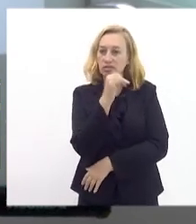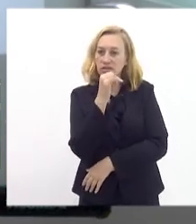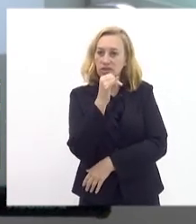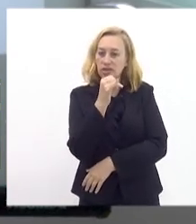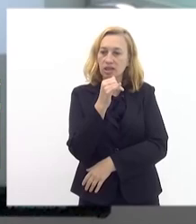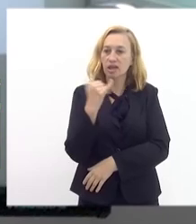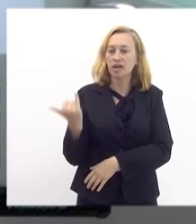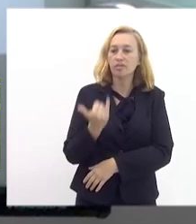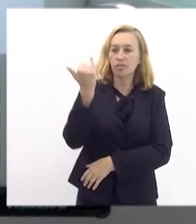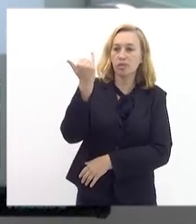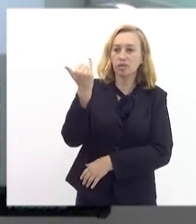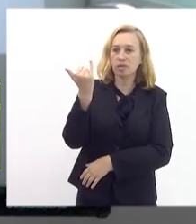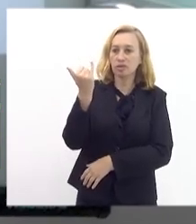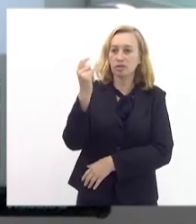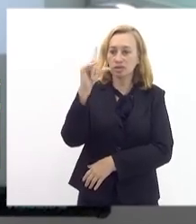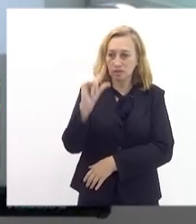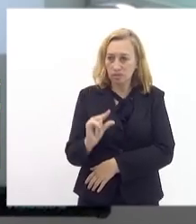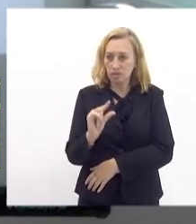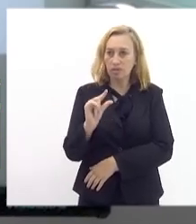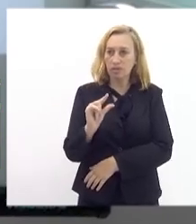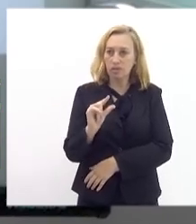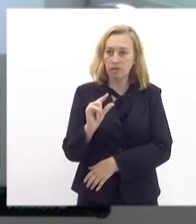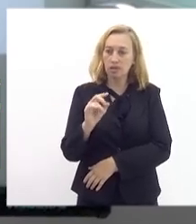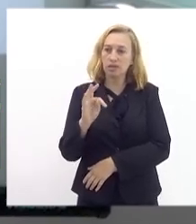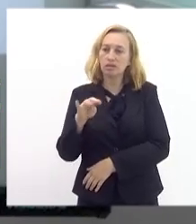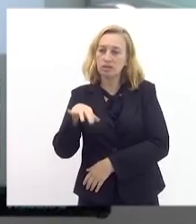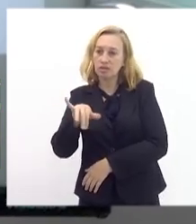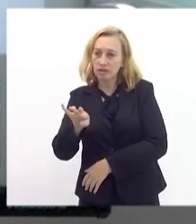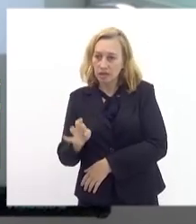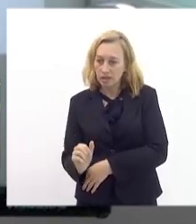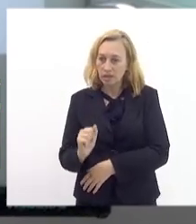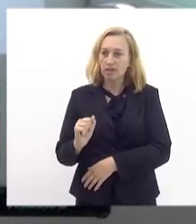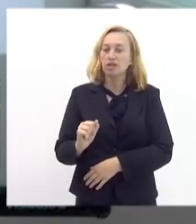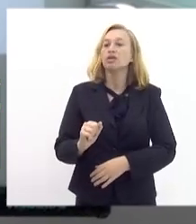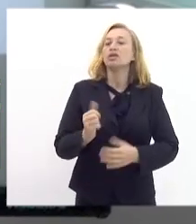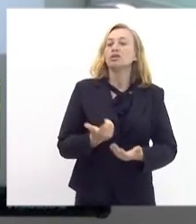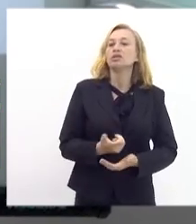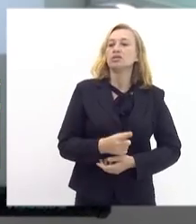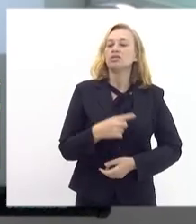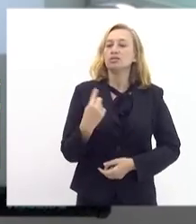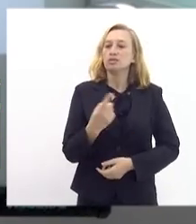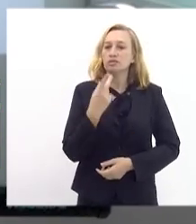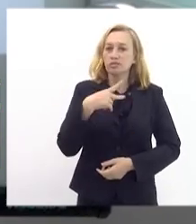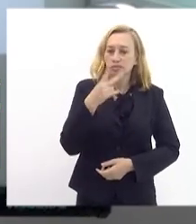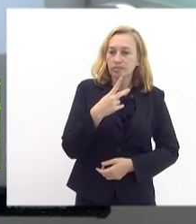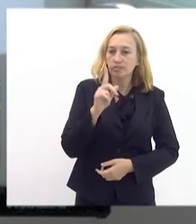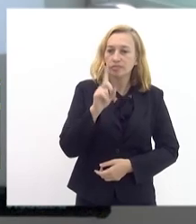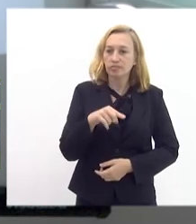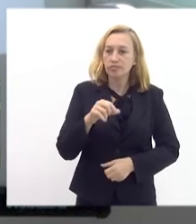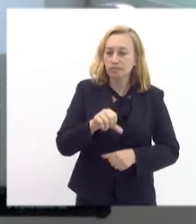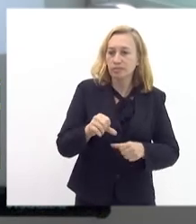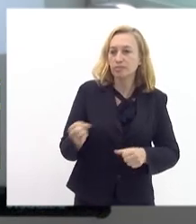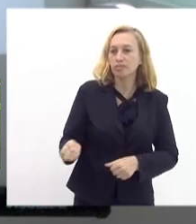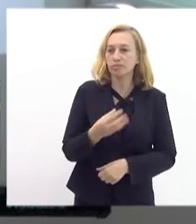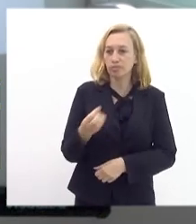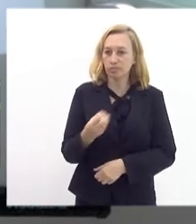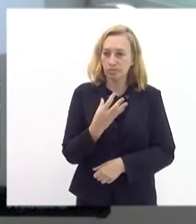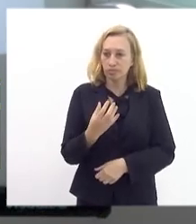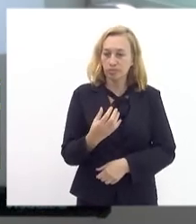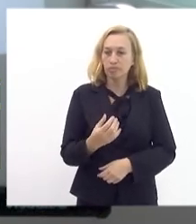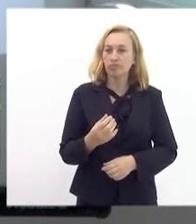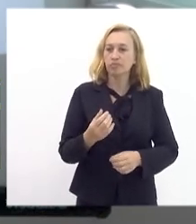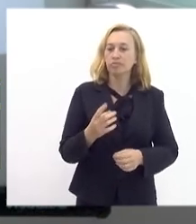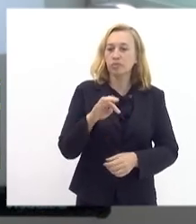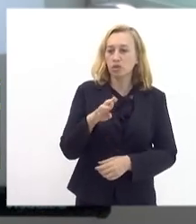alta eficiência e com baixas emissões atmosféricas o conceito que nós estamos trazendo é muito inovador é